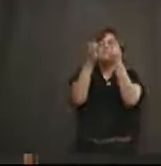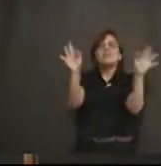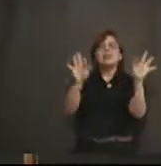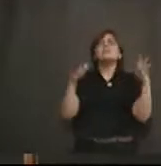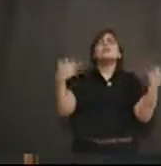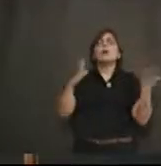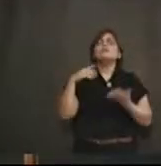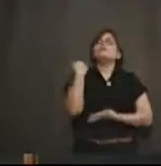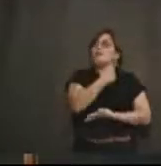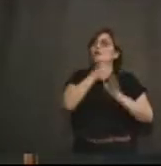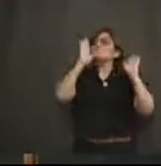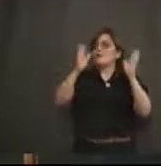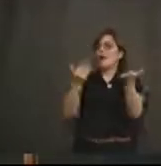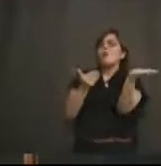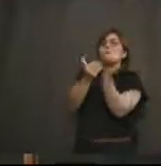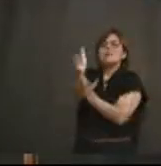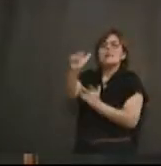hoje.